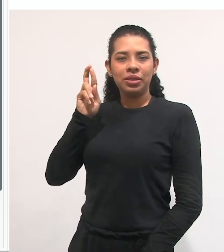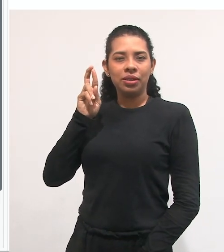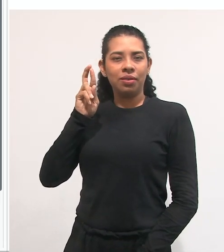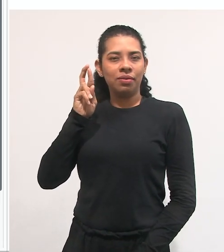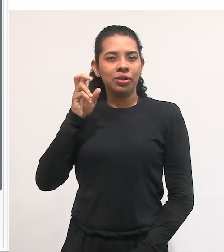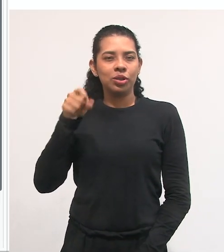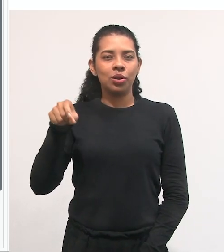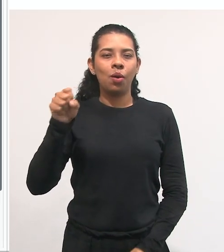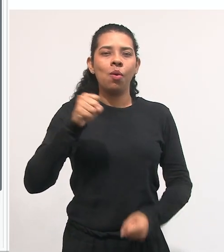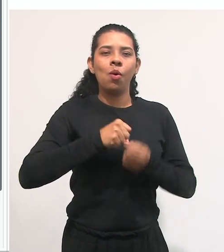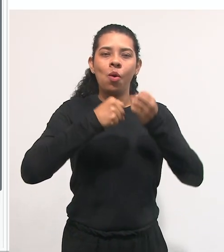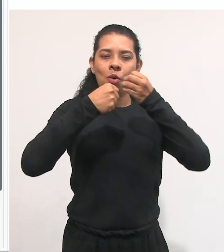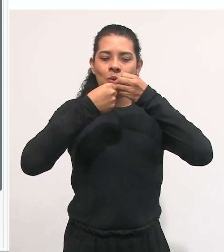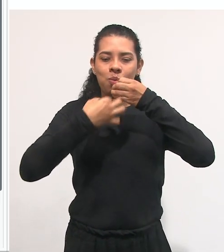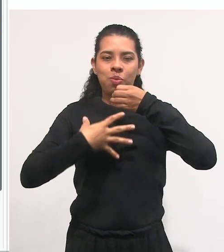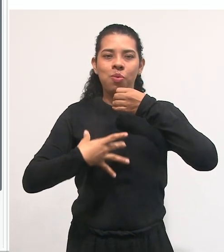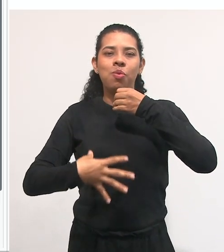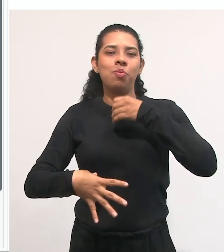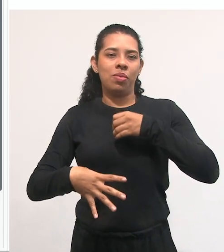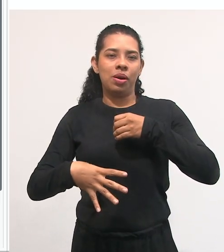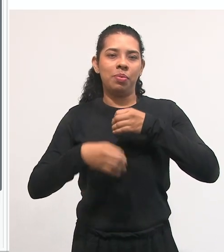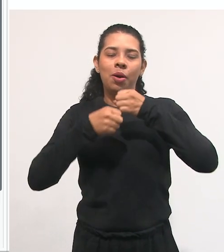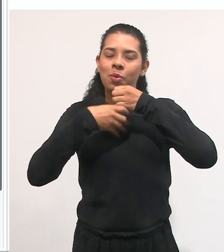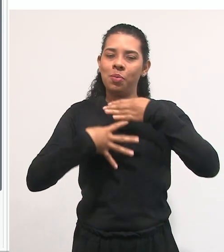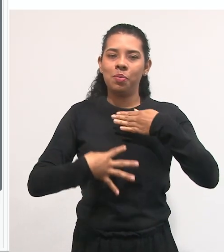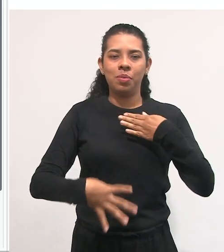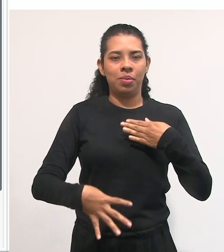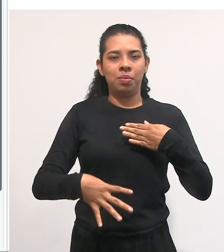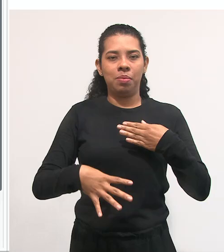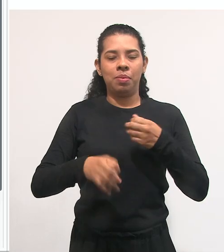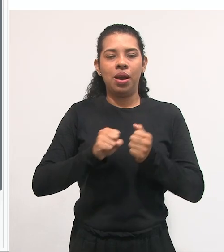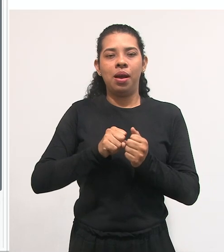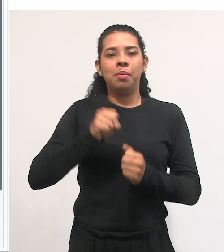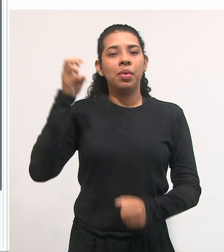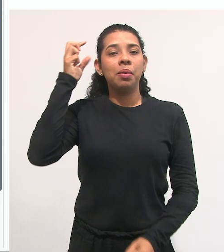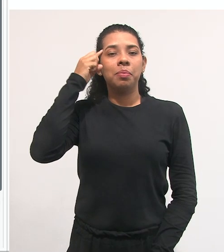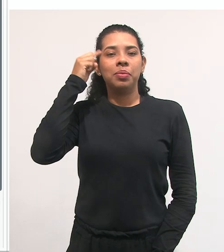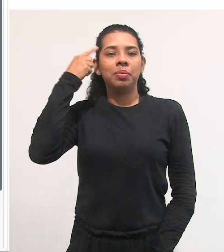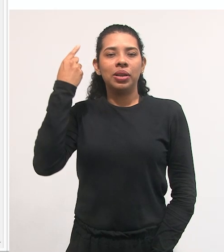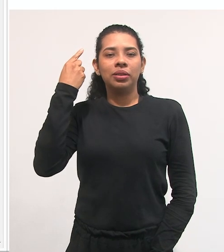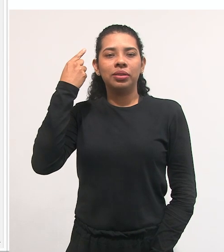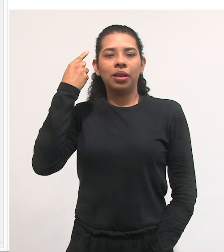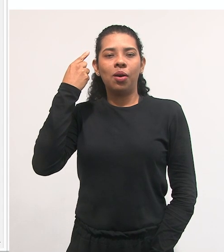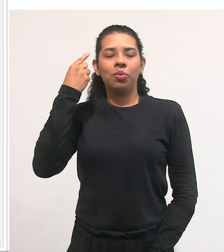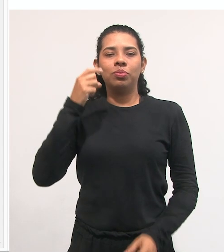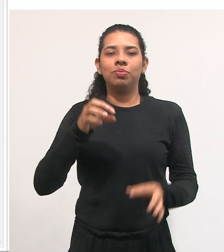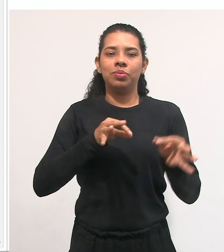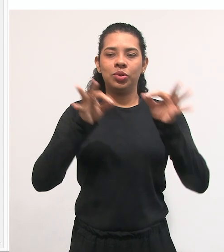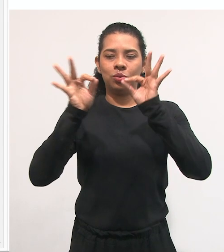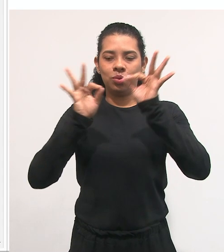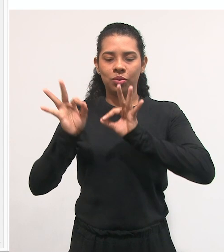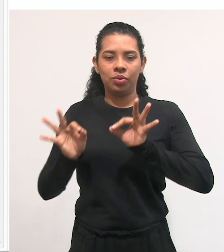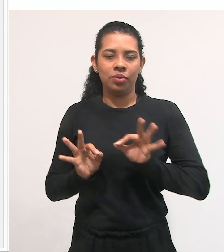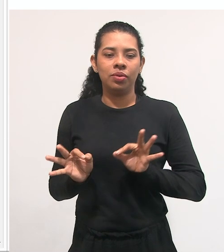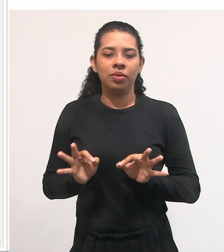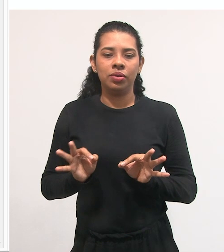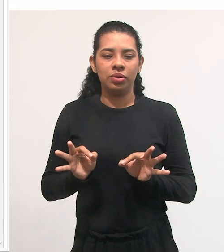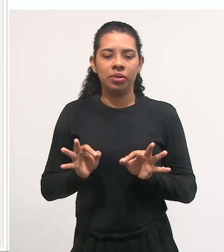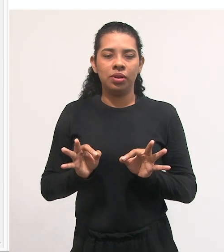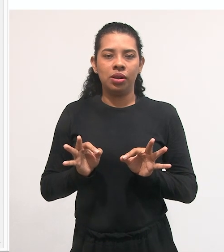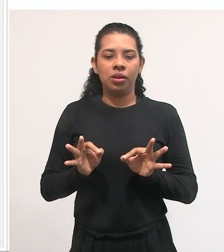geralmente, os elementos que se articulam para a realização do currículo,